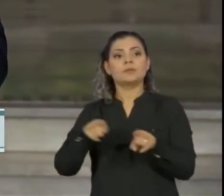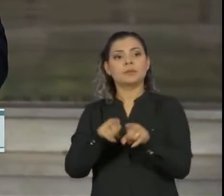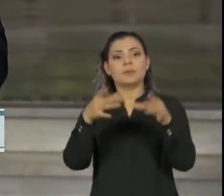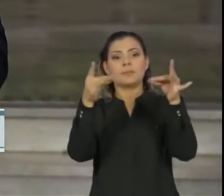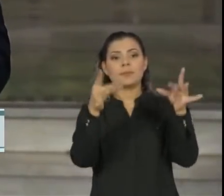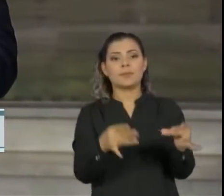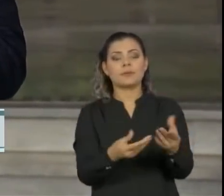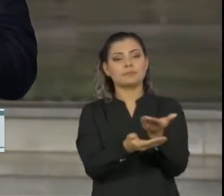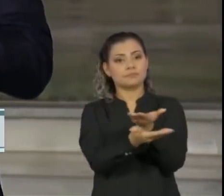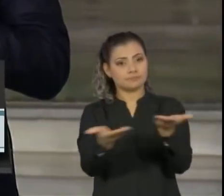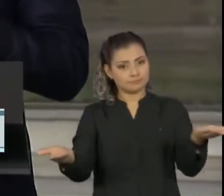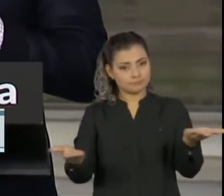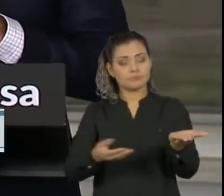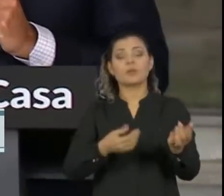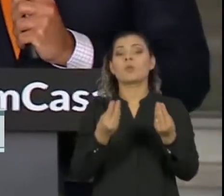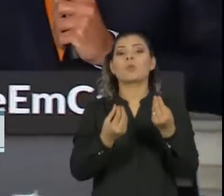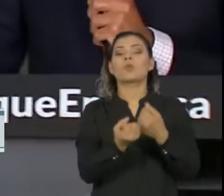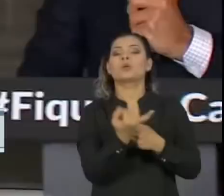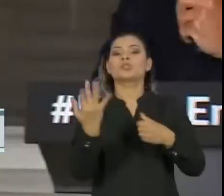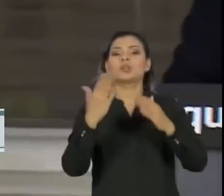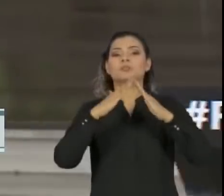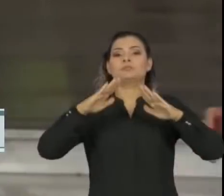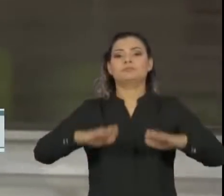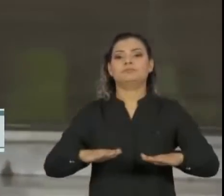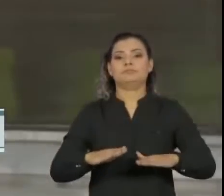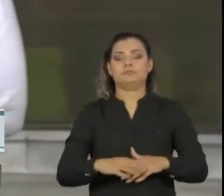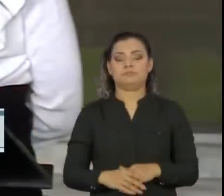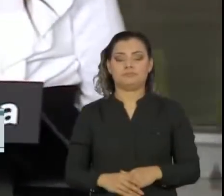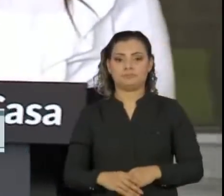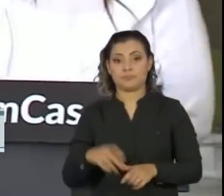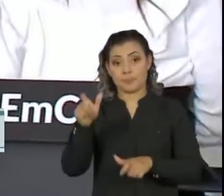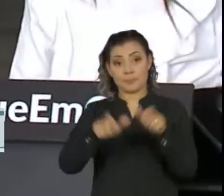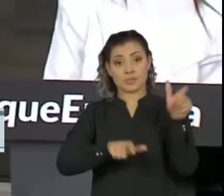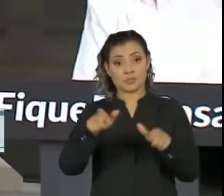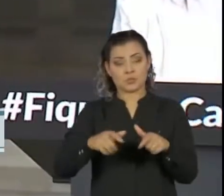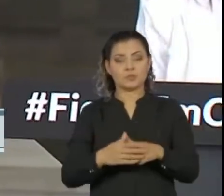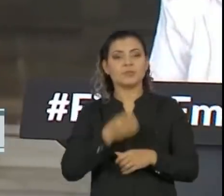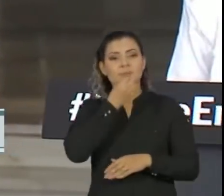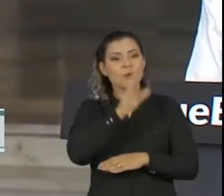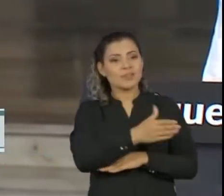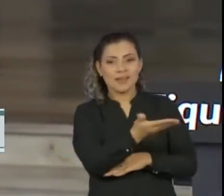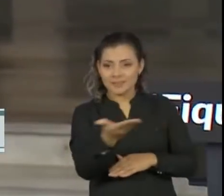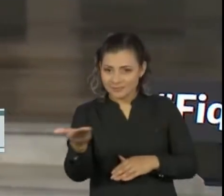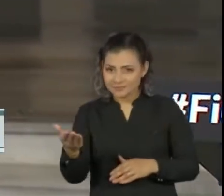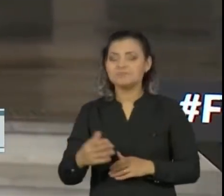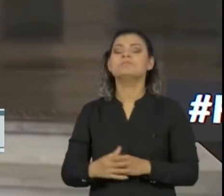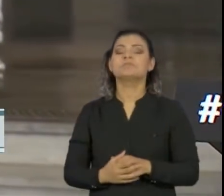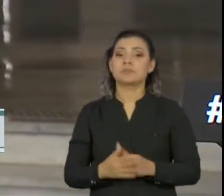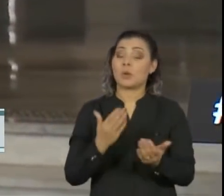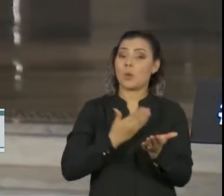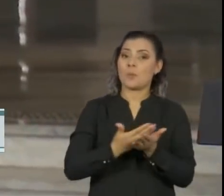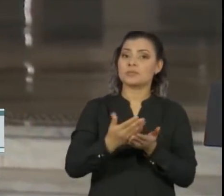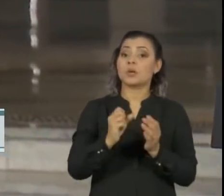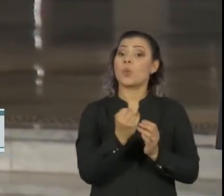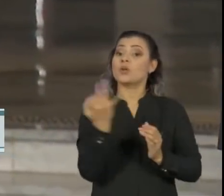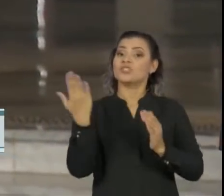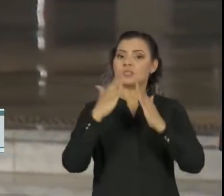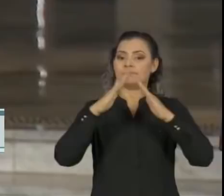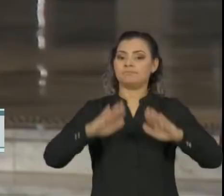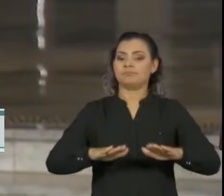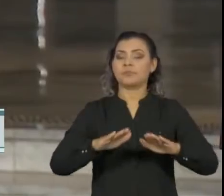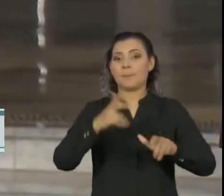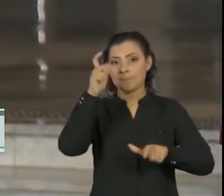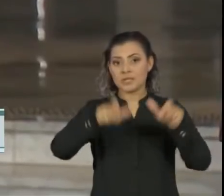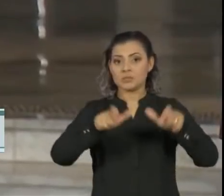também os índices de isolamento. Muito boa tarde. Primeiro, iniciando aqui pelos índices de isolamento